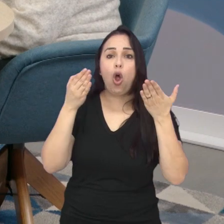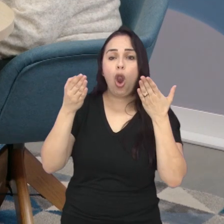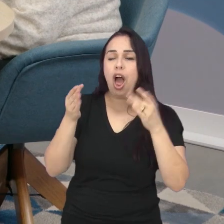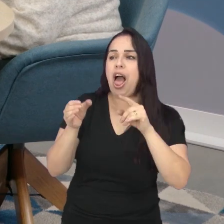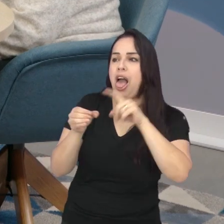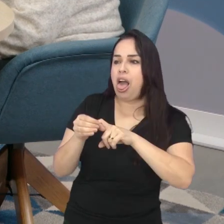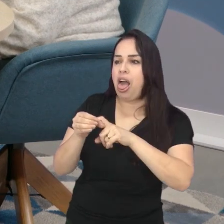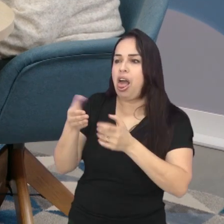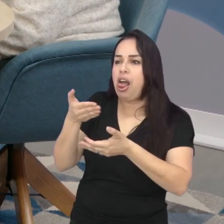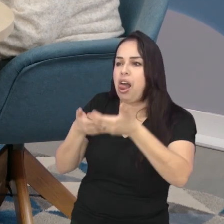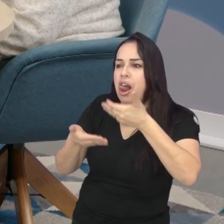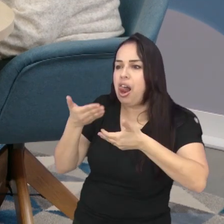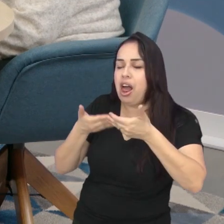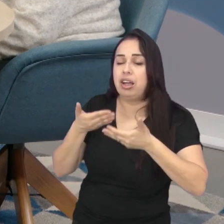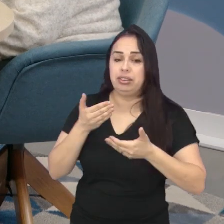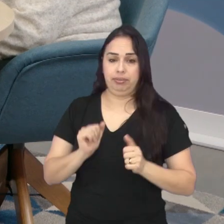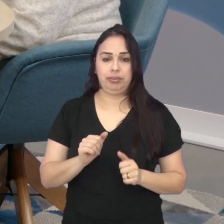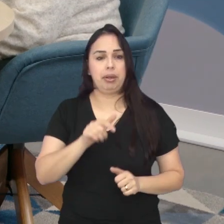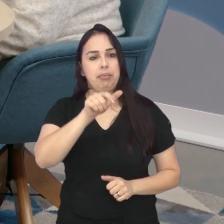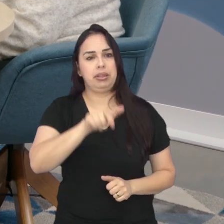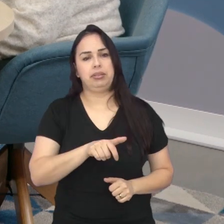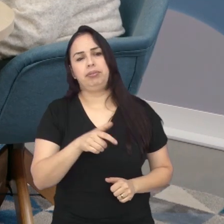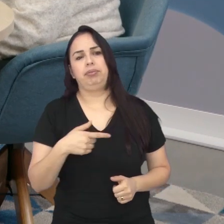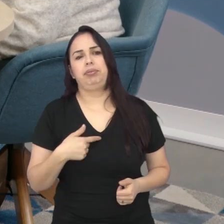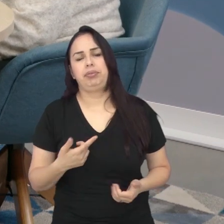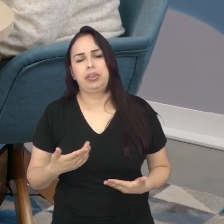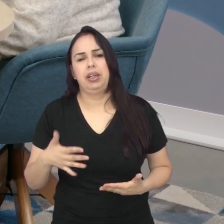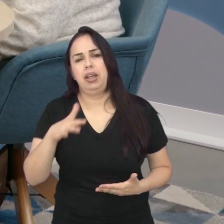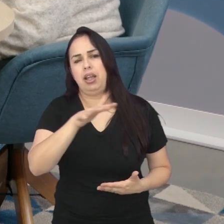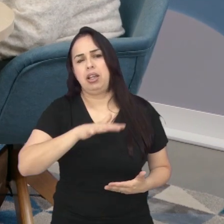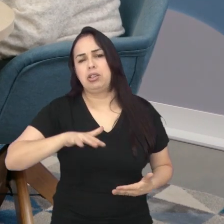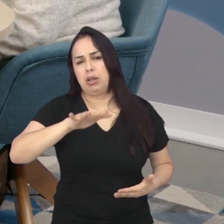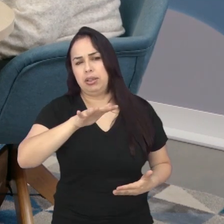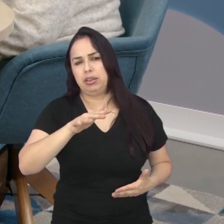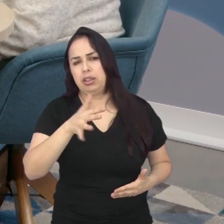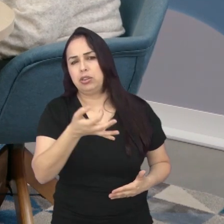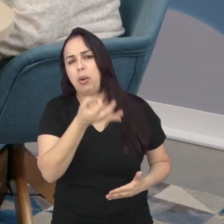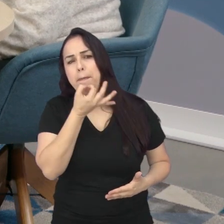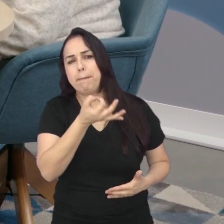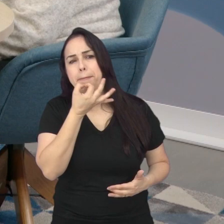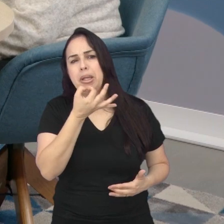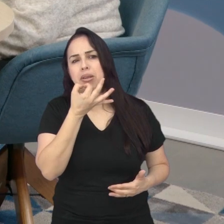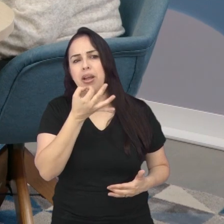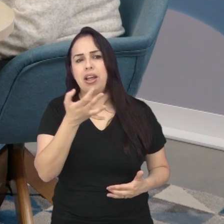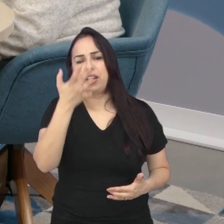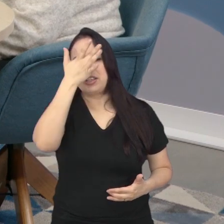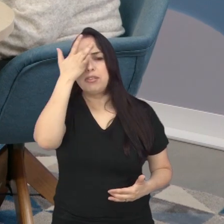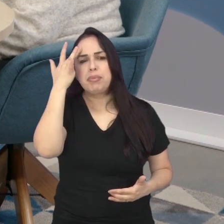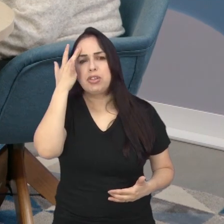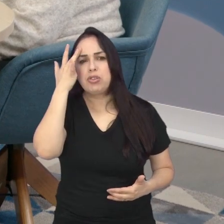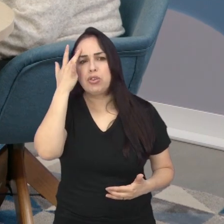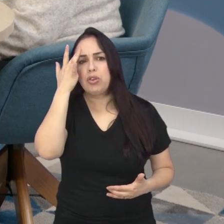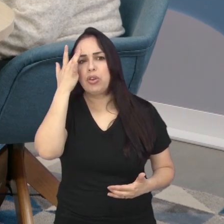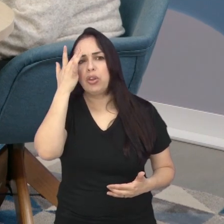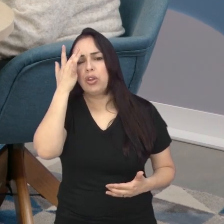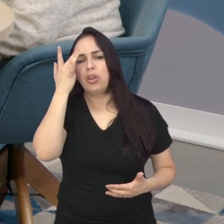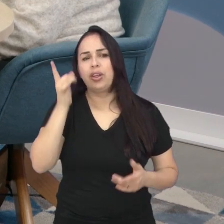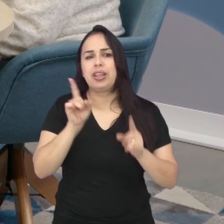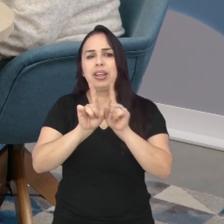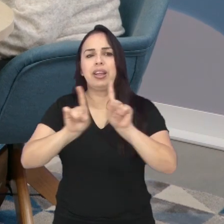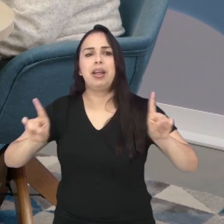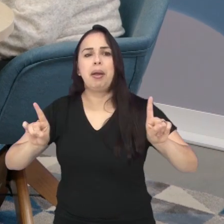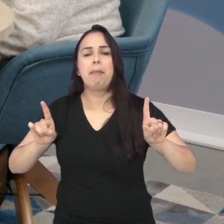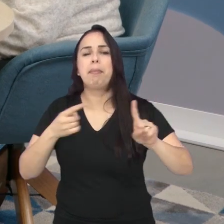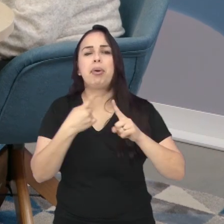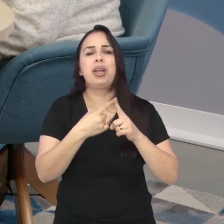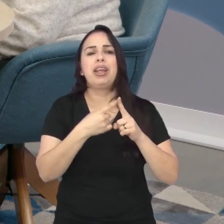pessoa, mas do ponto de vista da sua área, você acha que muitas vezes as pessoas elas não colocam um fim no relacionamento porque elas